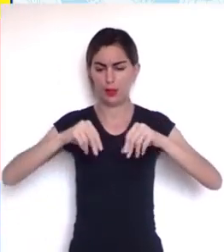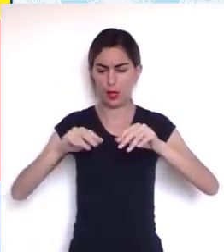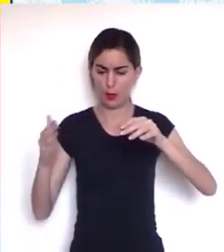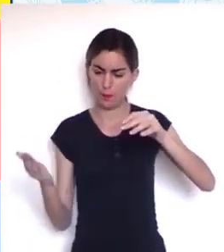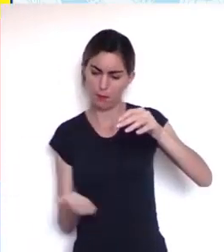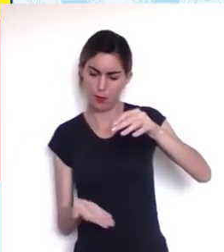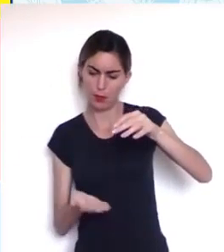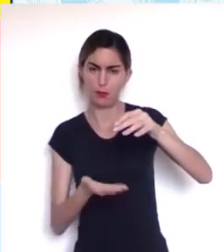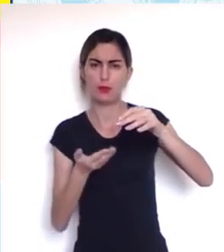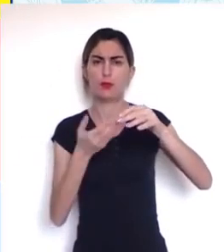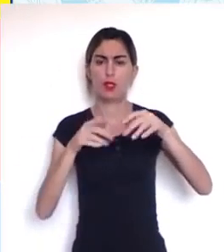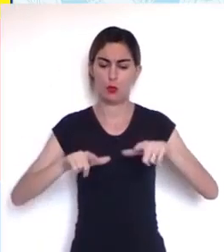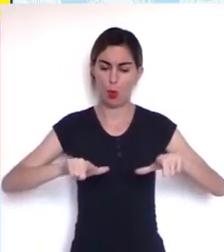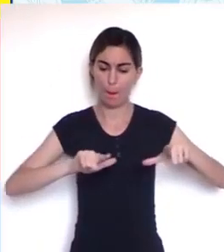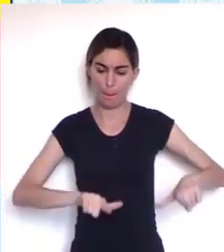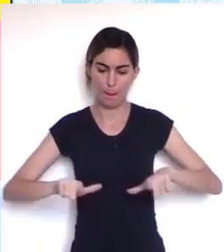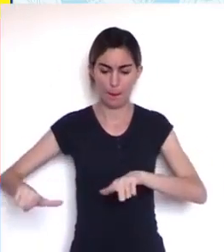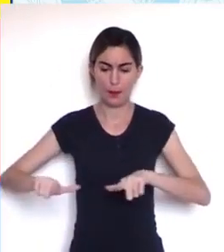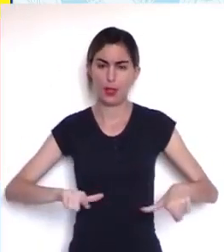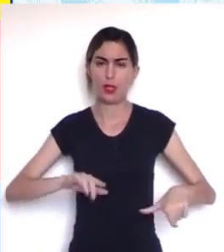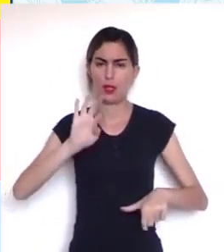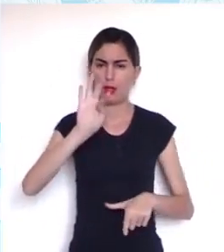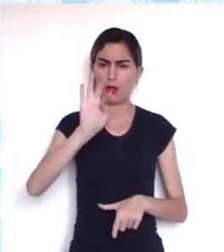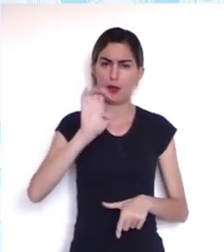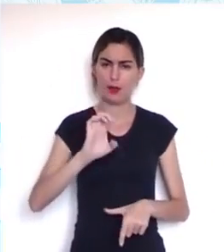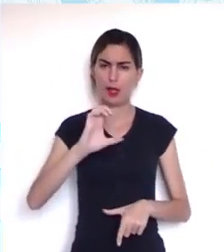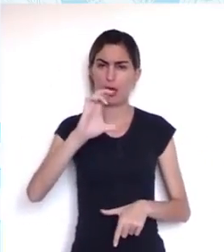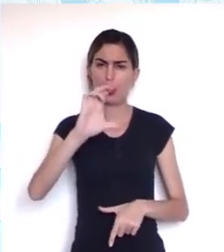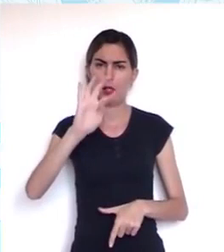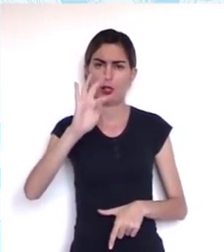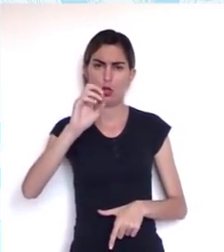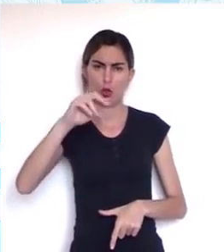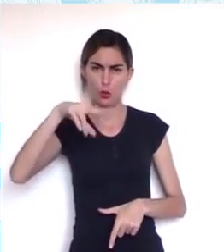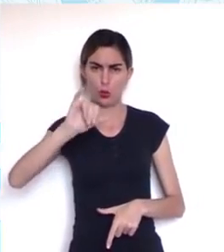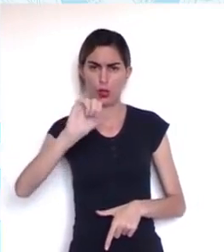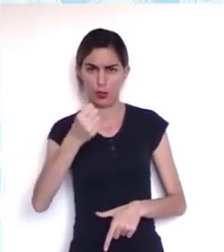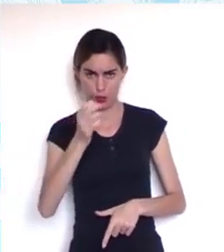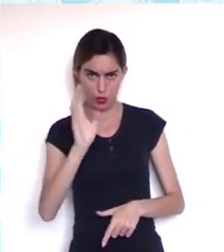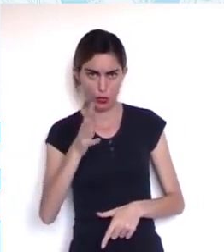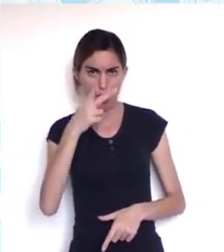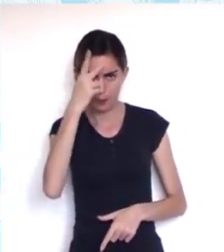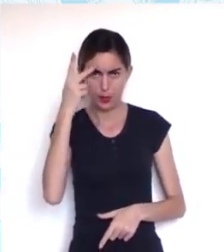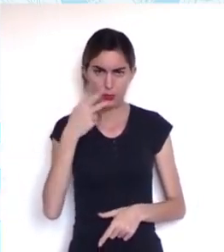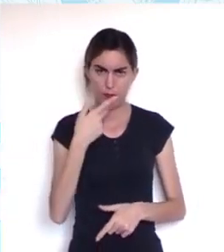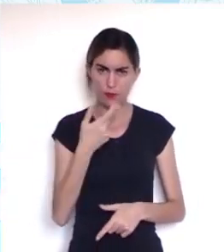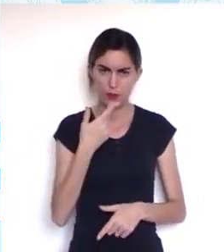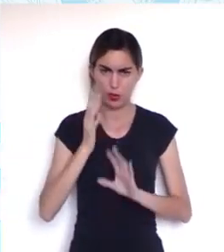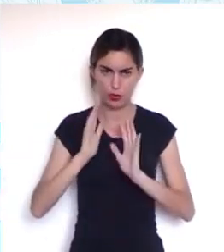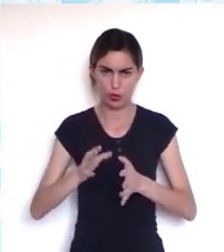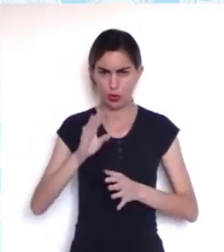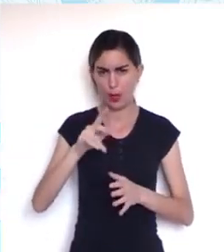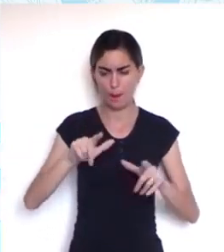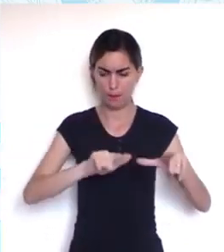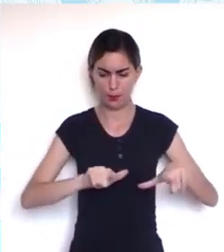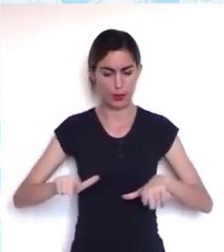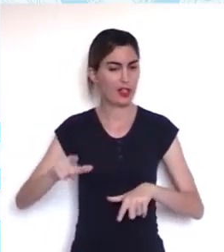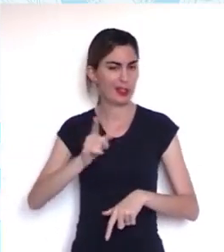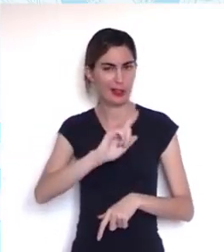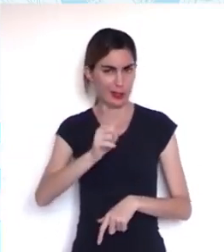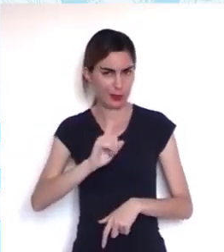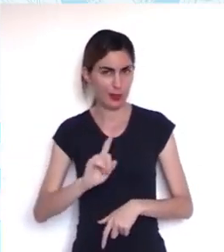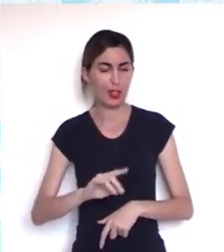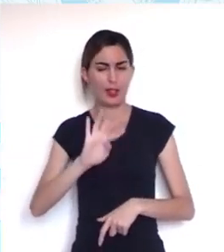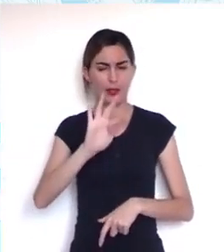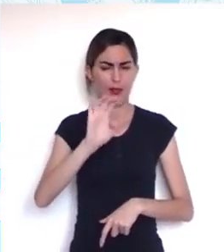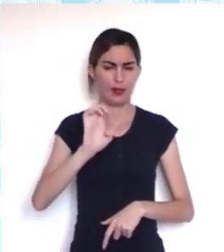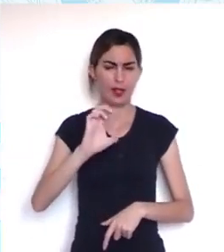porções, que são denominadas placas tectônicas. Já ouviram falar de placas tectônicas alguma vez? Não,